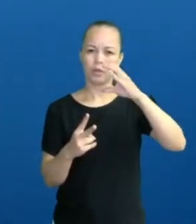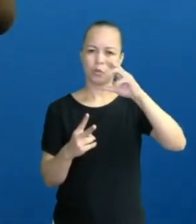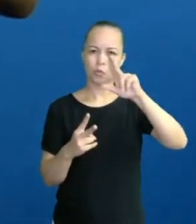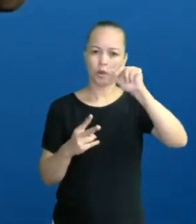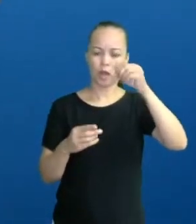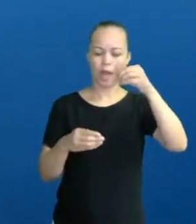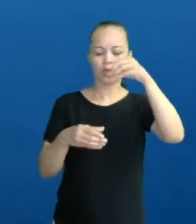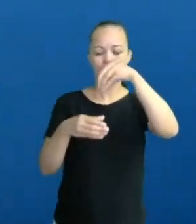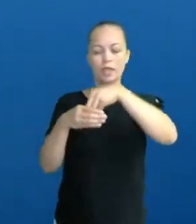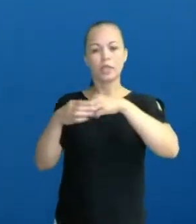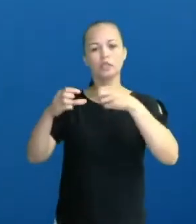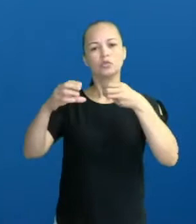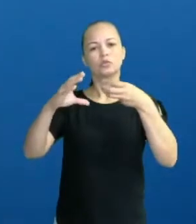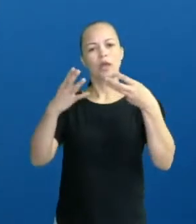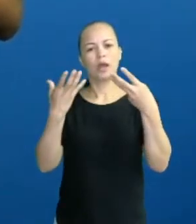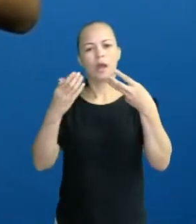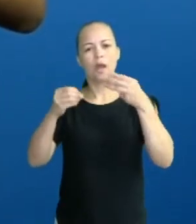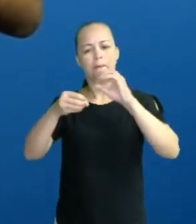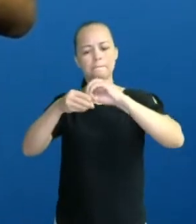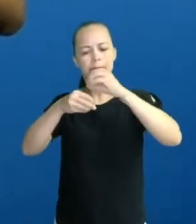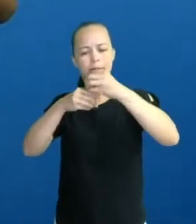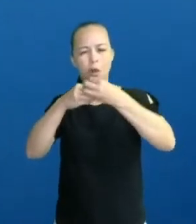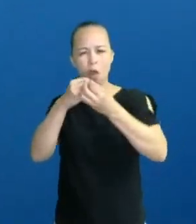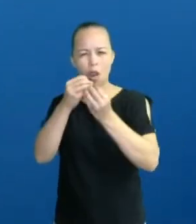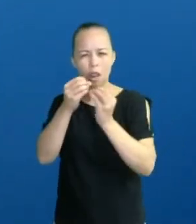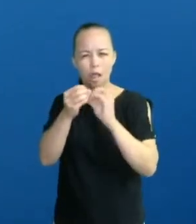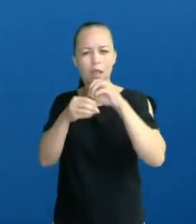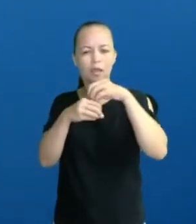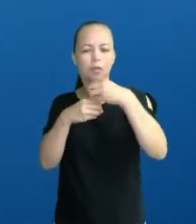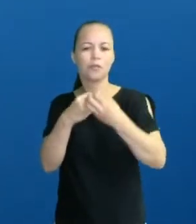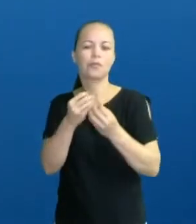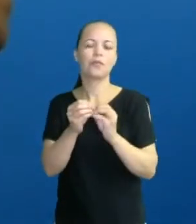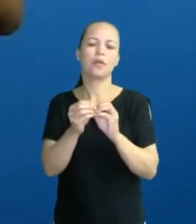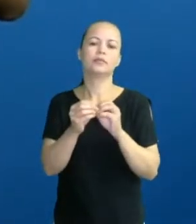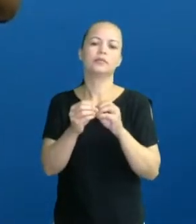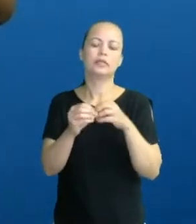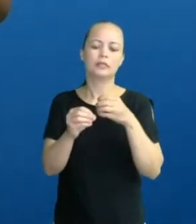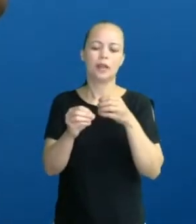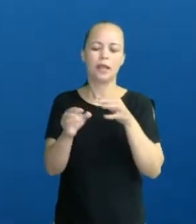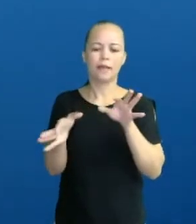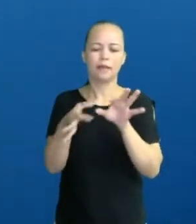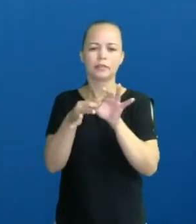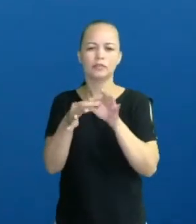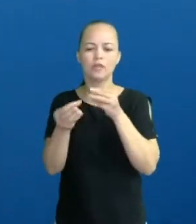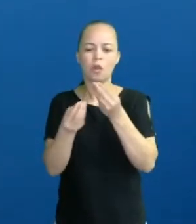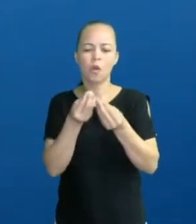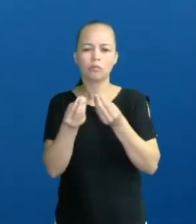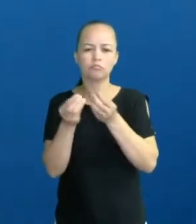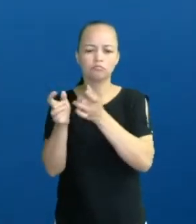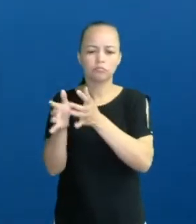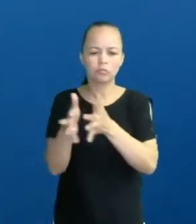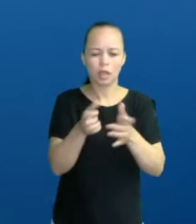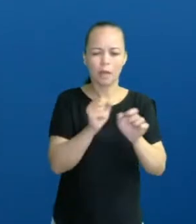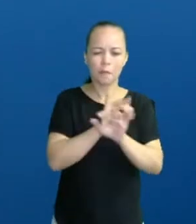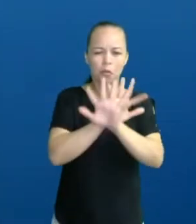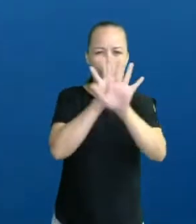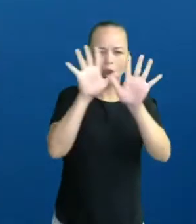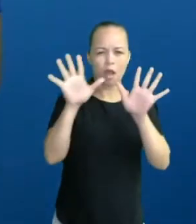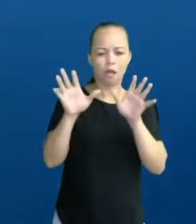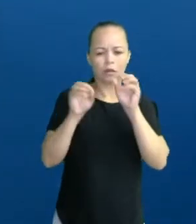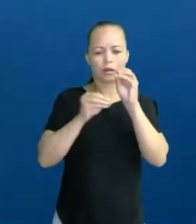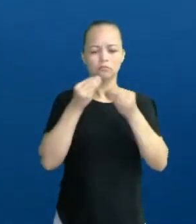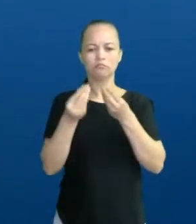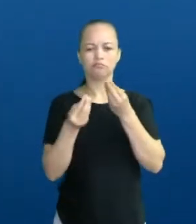molécula. Se essa transformação, se essa ligação estiver ocorrendo de forma muito clara, muito